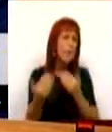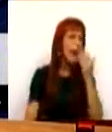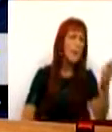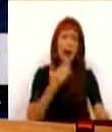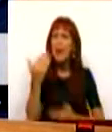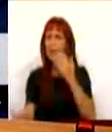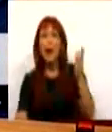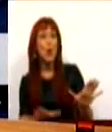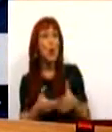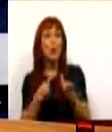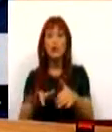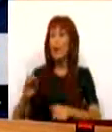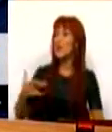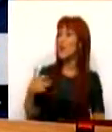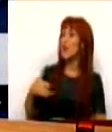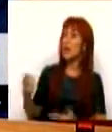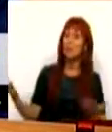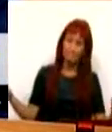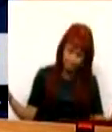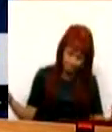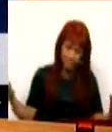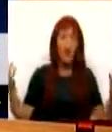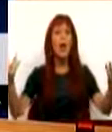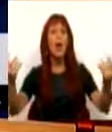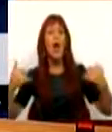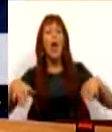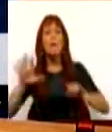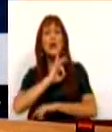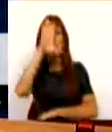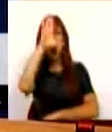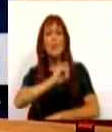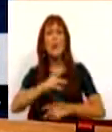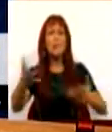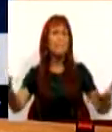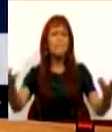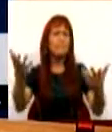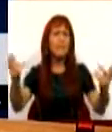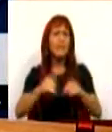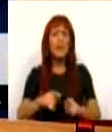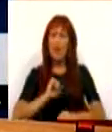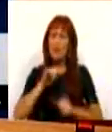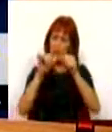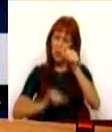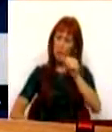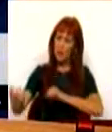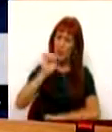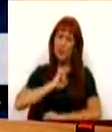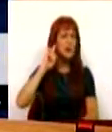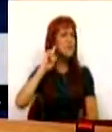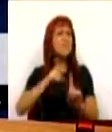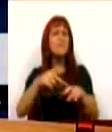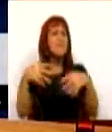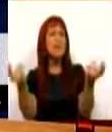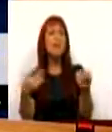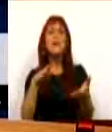dos grupos parlamentares do PSD e do CDS. Mas, Sr. Ministro, em minha intervenção vai no sentido